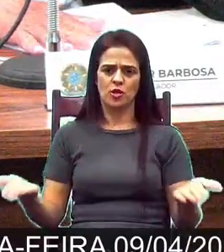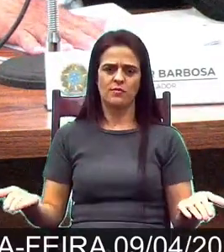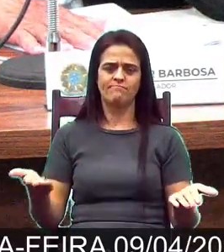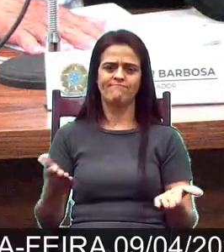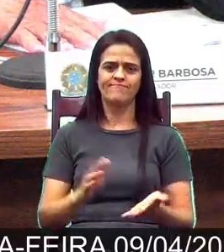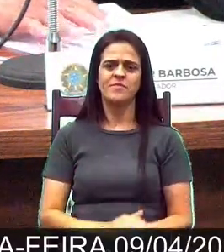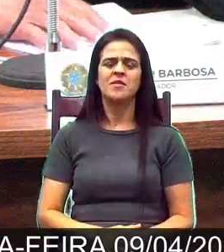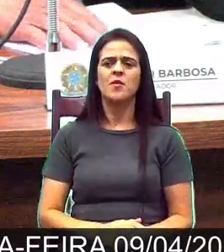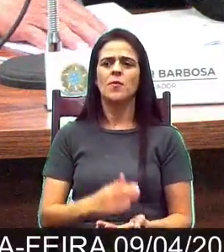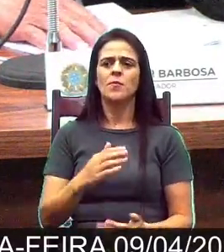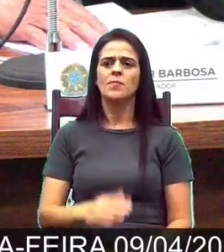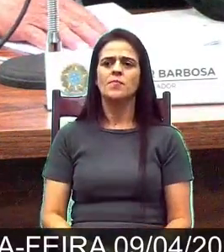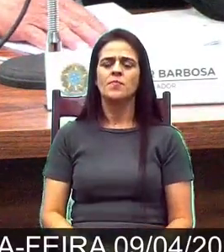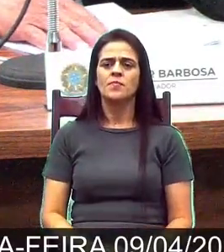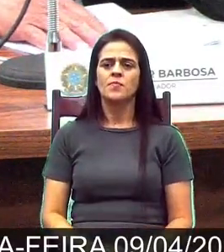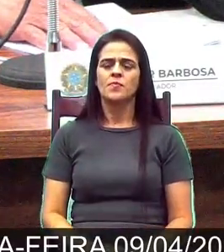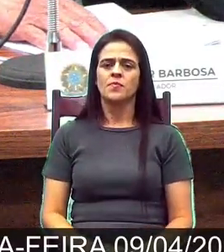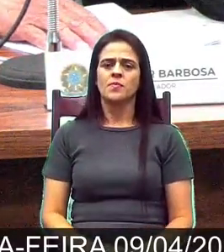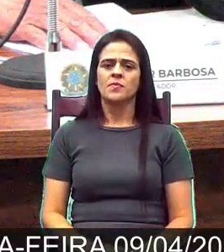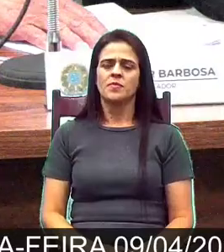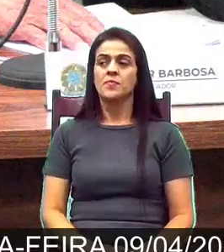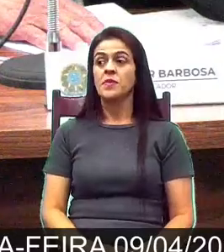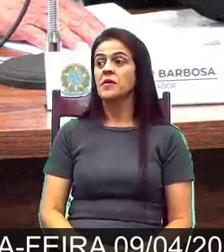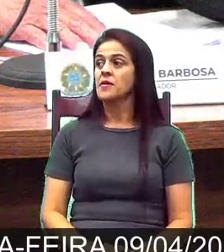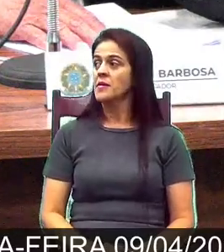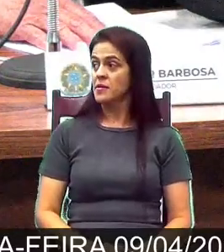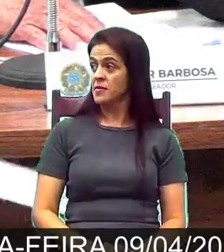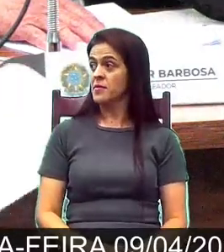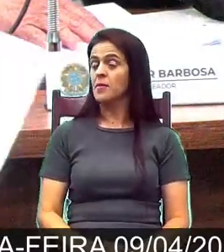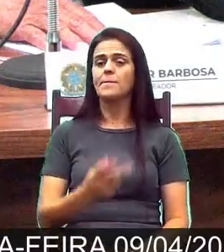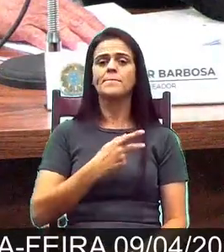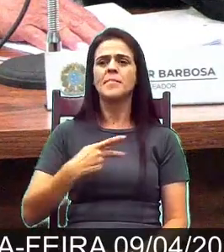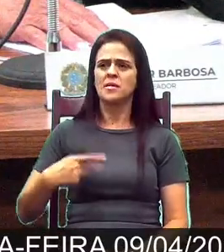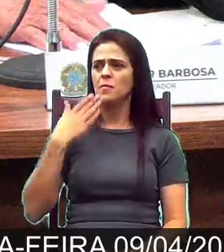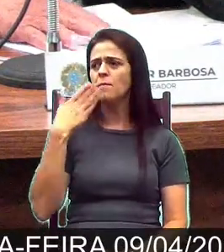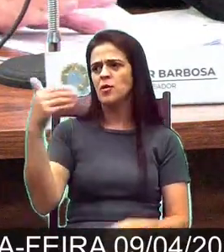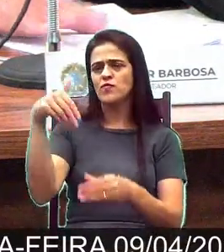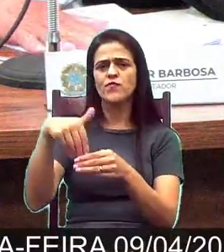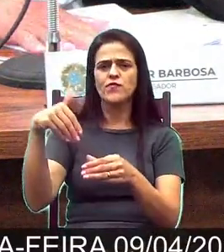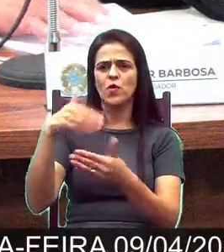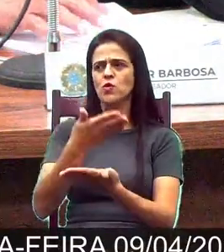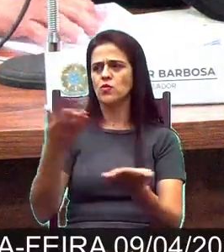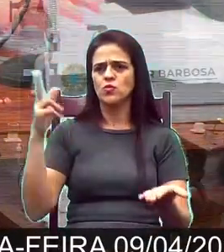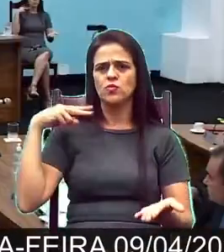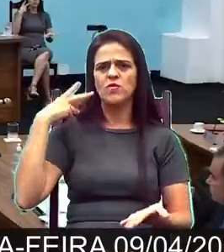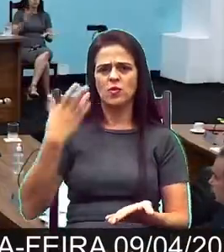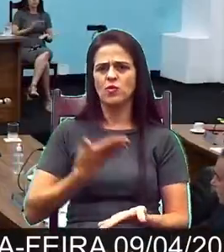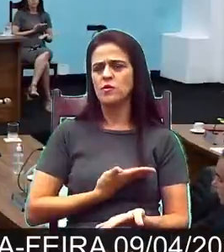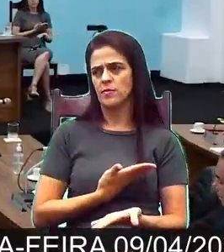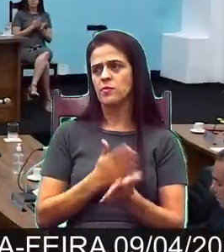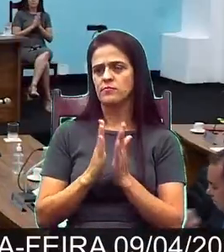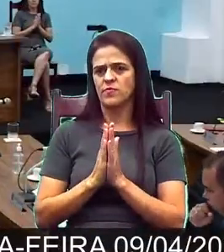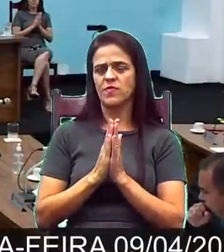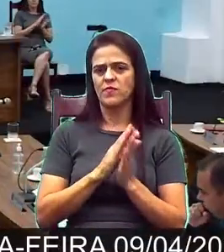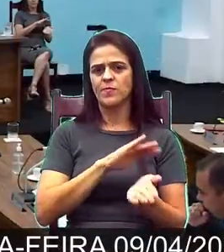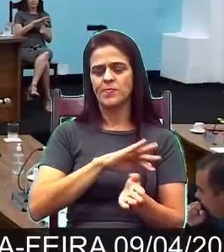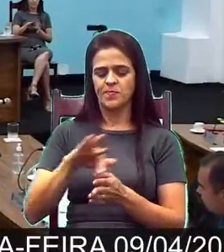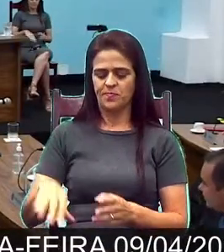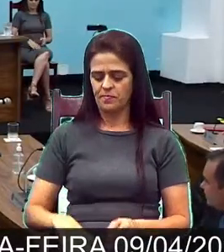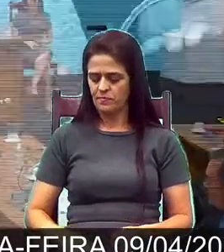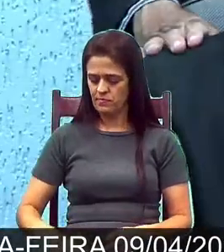distinguida consideração. Senhor presidente, conto com o voto de todos os colegas.